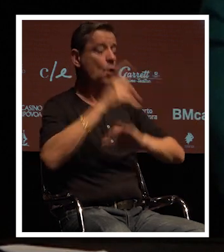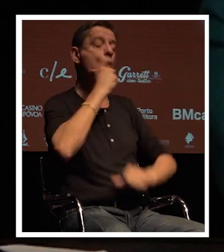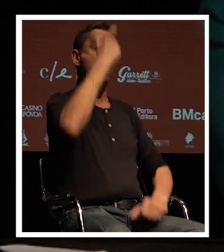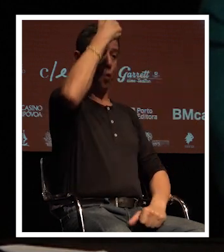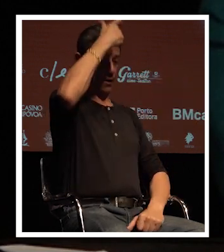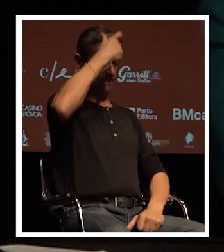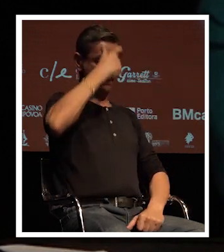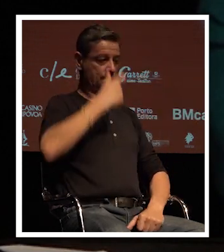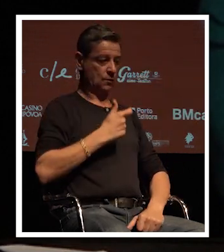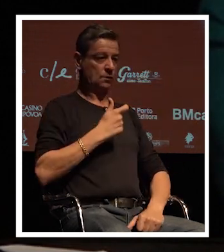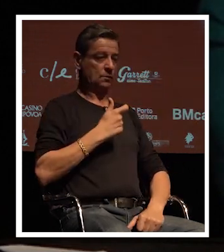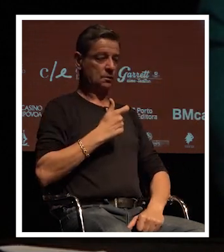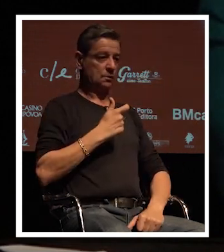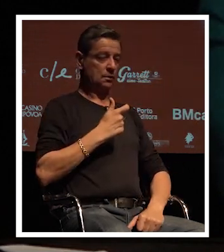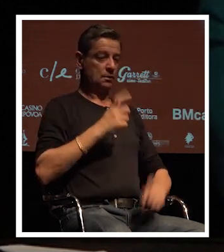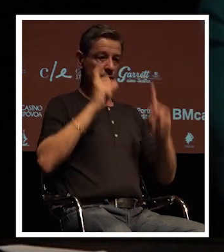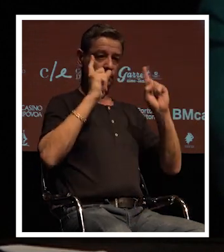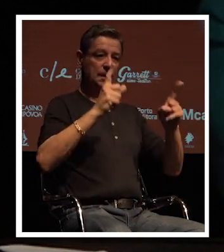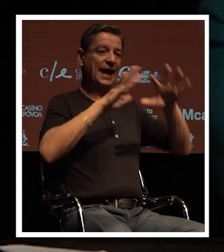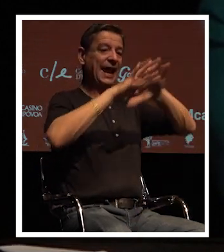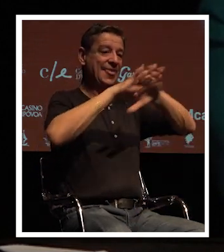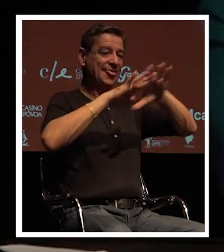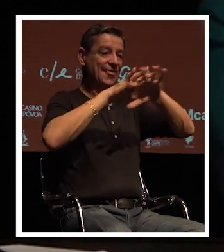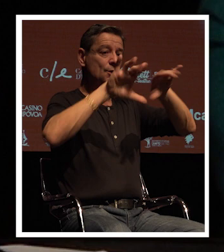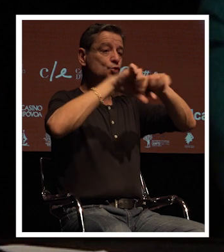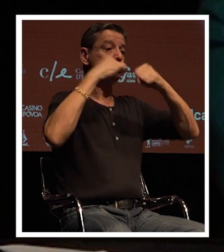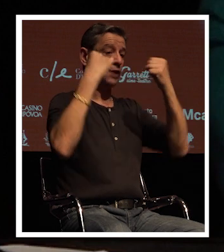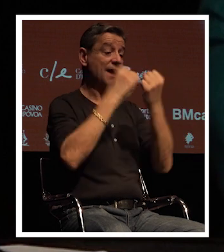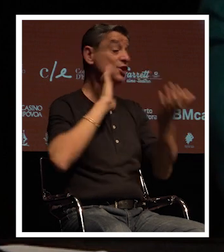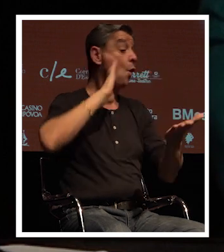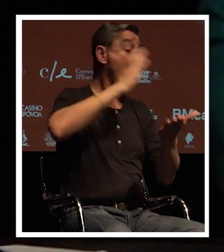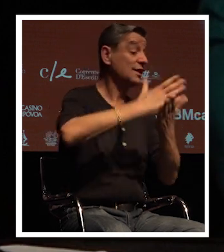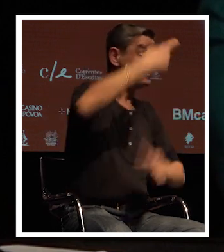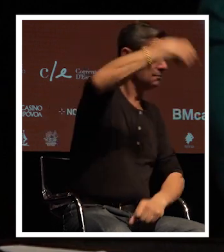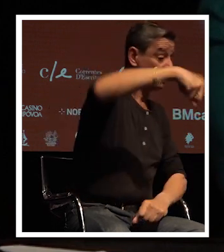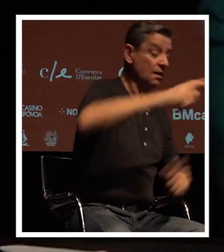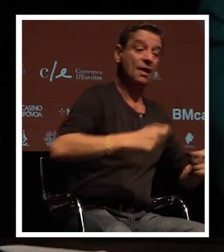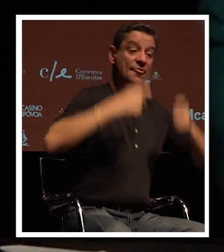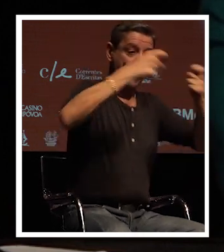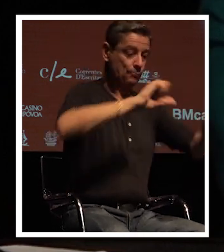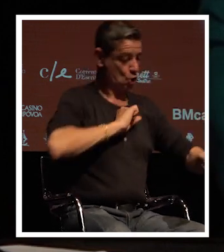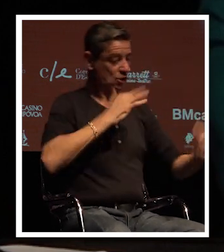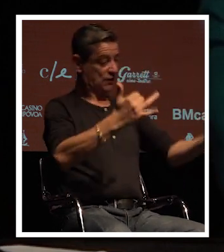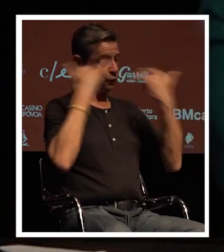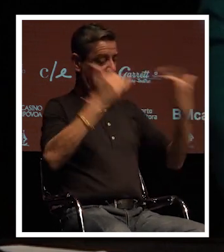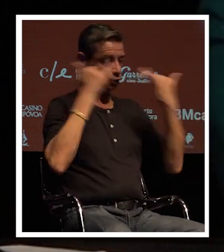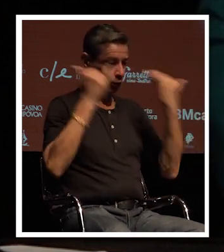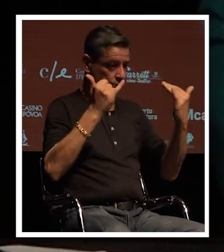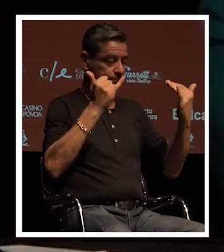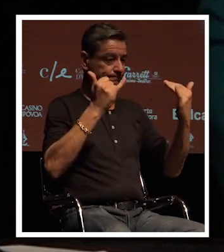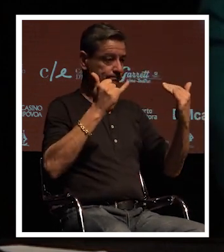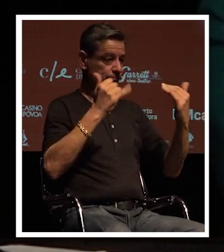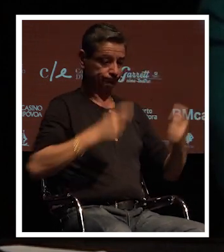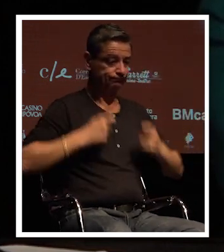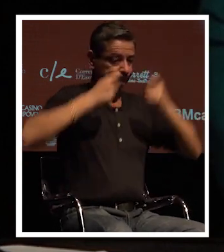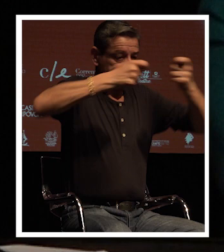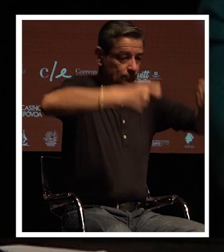corpo o corpo que se exibe nas redes sociais é o último produto entregamos os dados entregamos os direitos entregamos o nosso